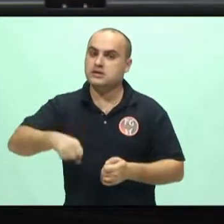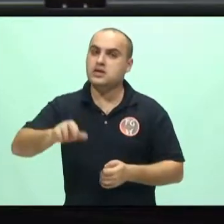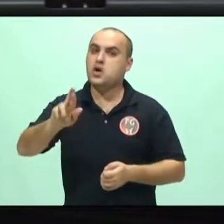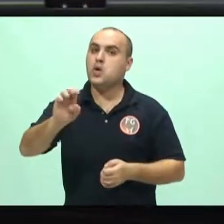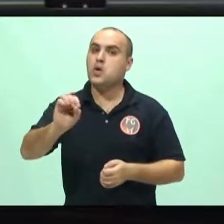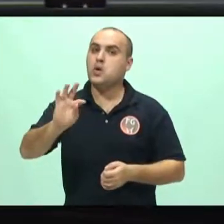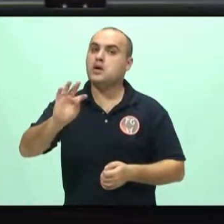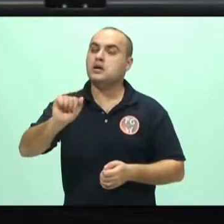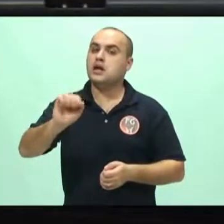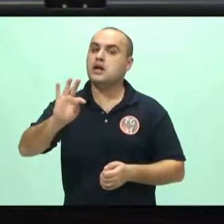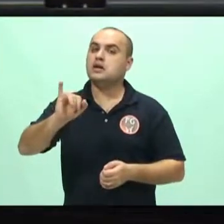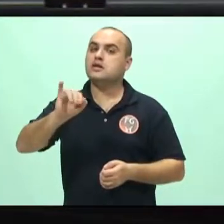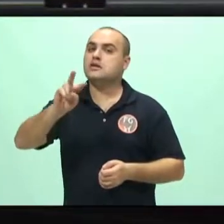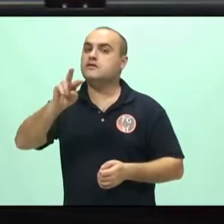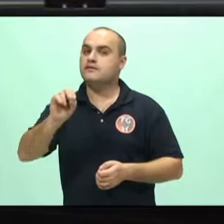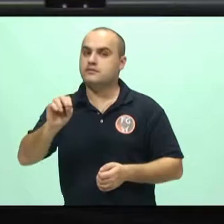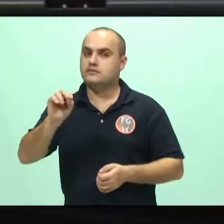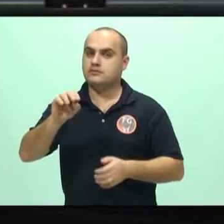urgentemente